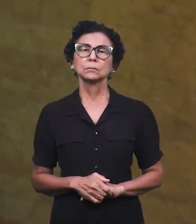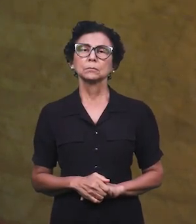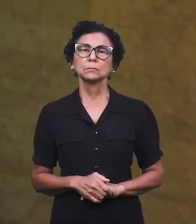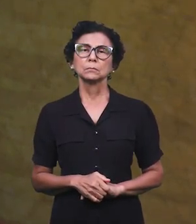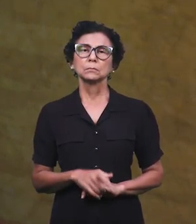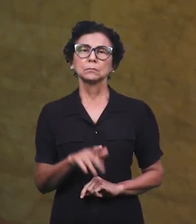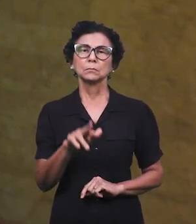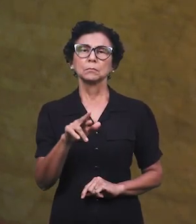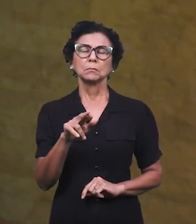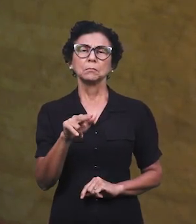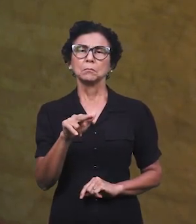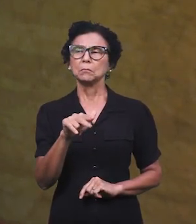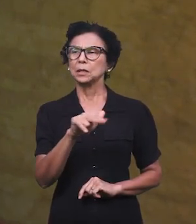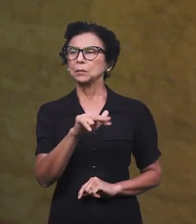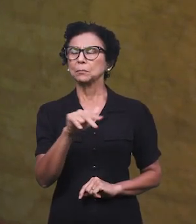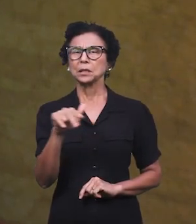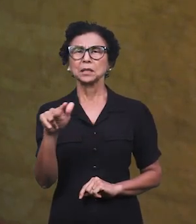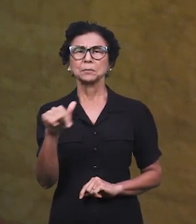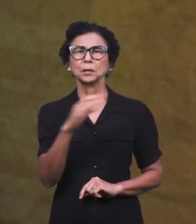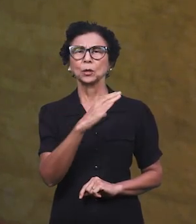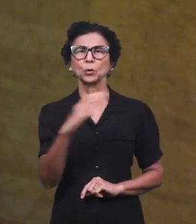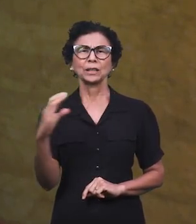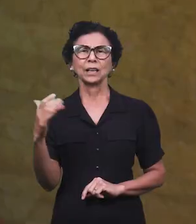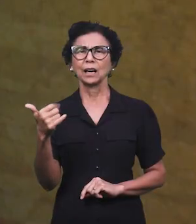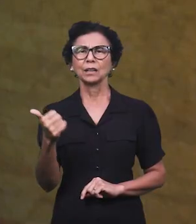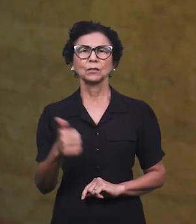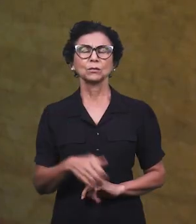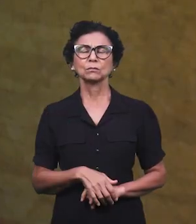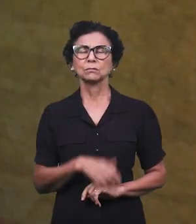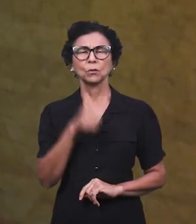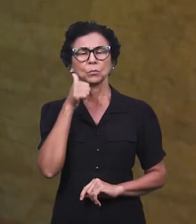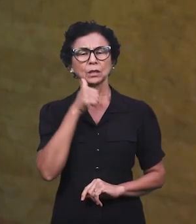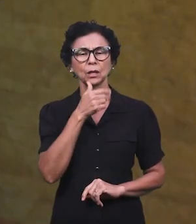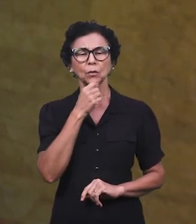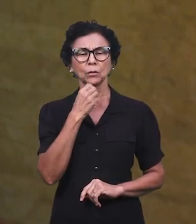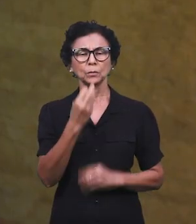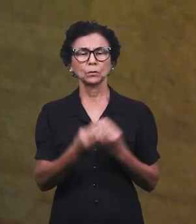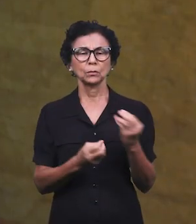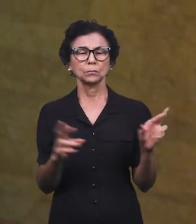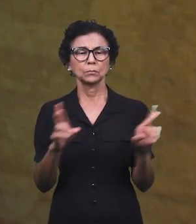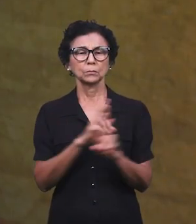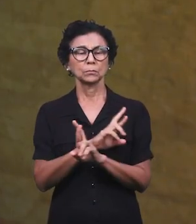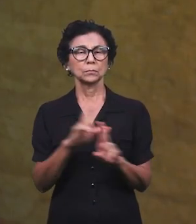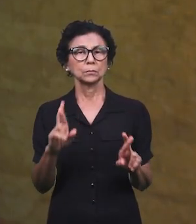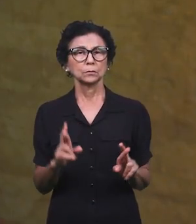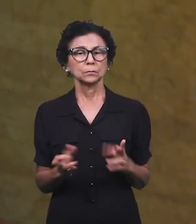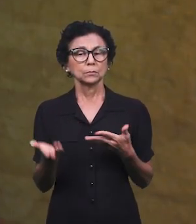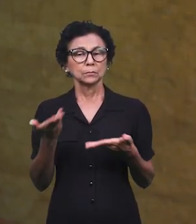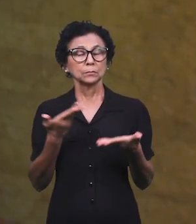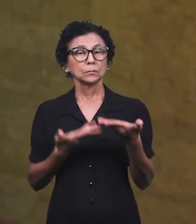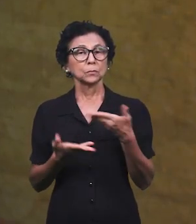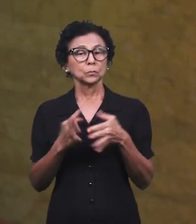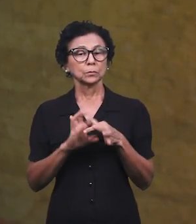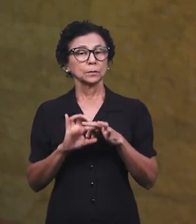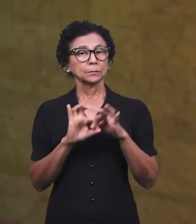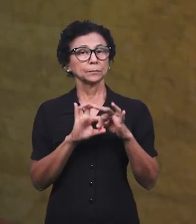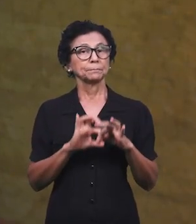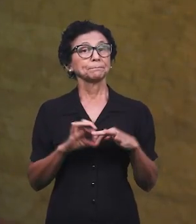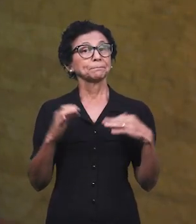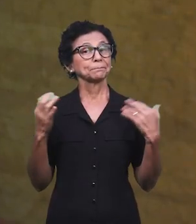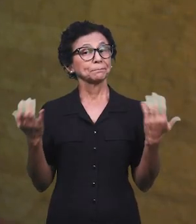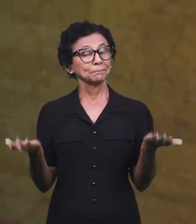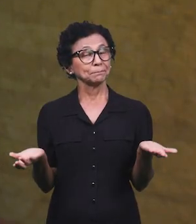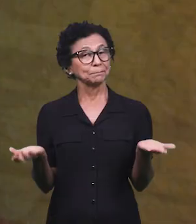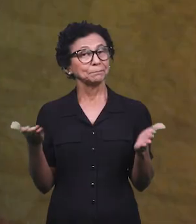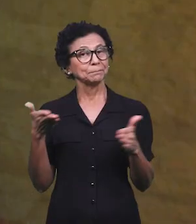irmã do marido, ou irmão, a irmã da esposa? Como é que está sendo isso? Isso precisa ser harmonizado, né? E aí que entra o